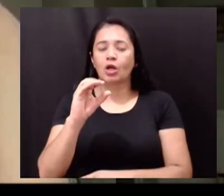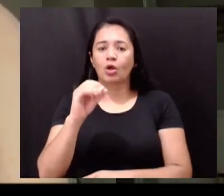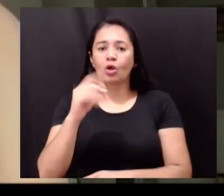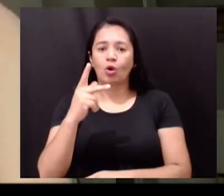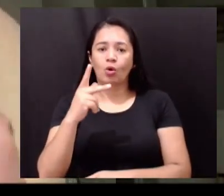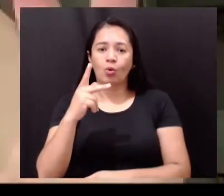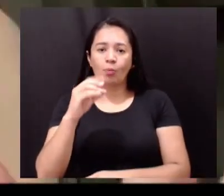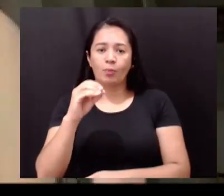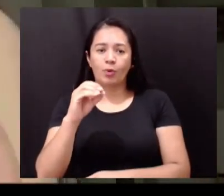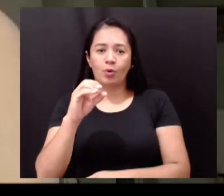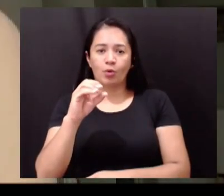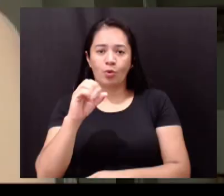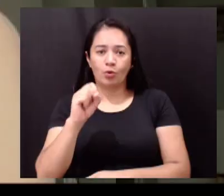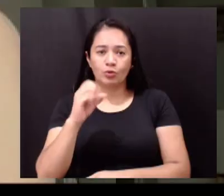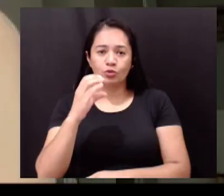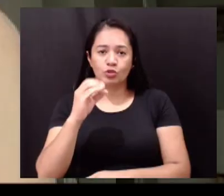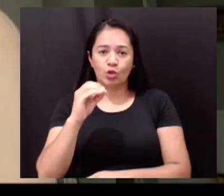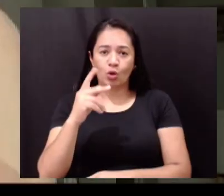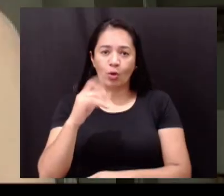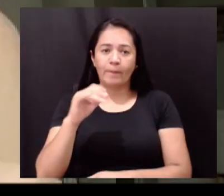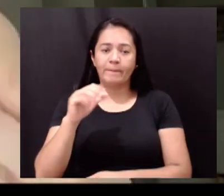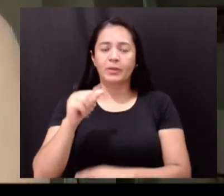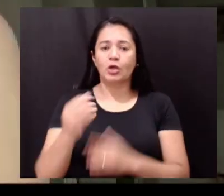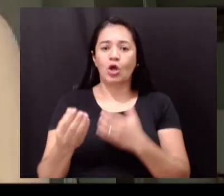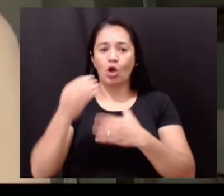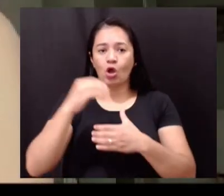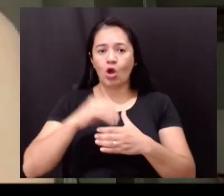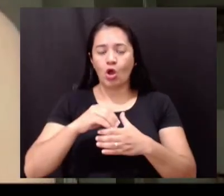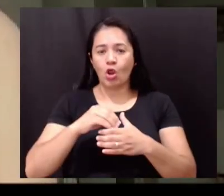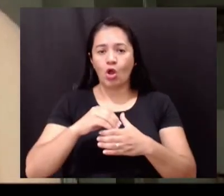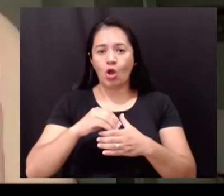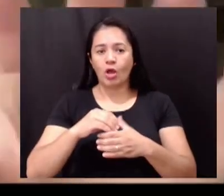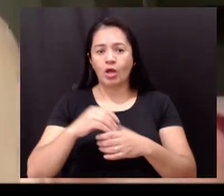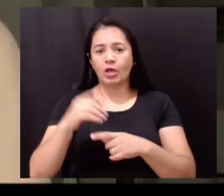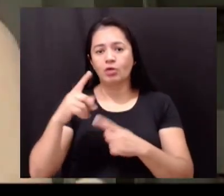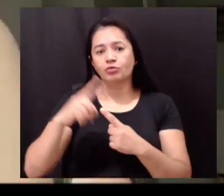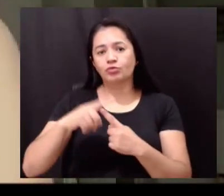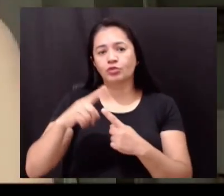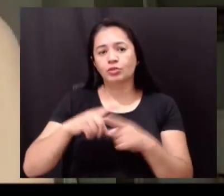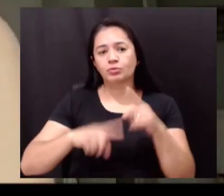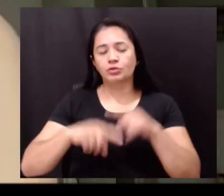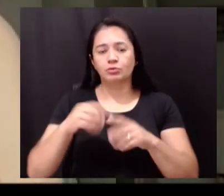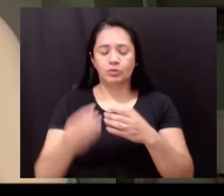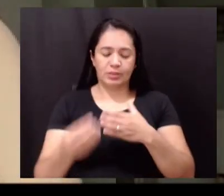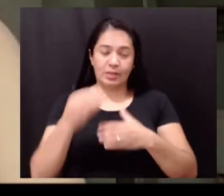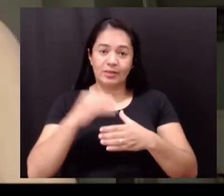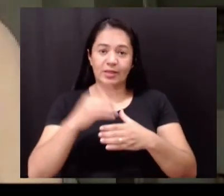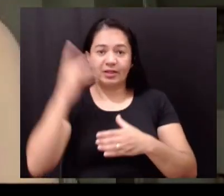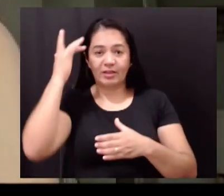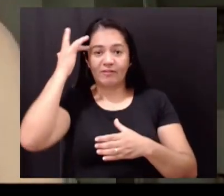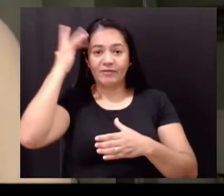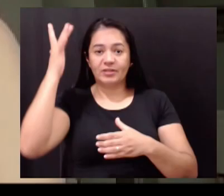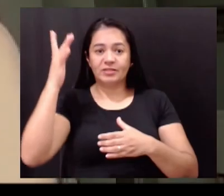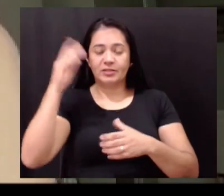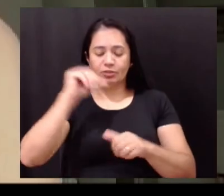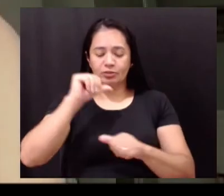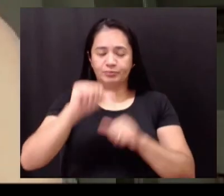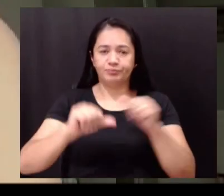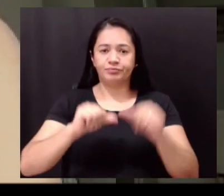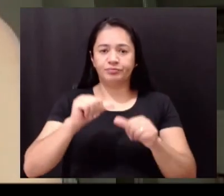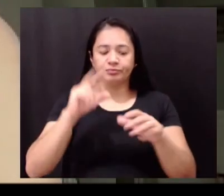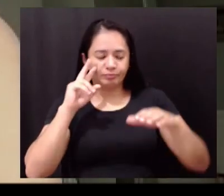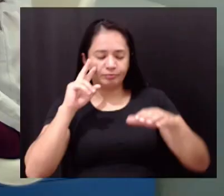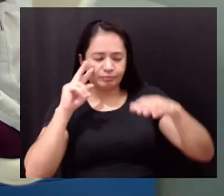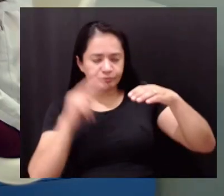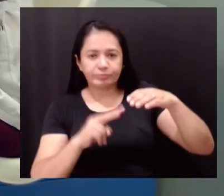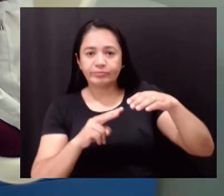alguns ácidos que colorem o colo do útero e que facilitam a identificação de possíveis alterações naquela camada mais externa